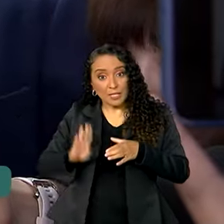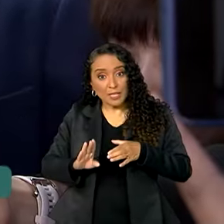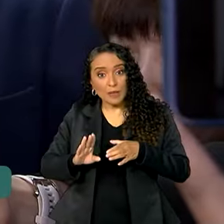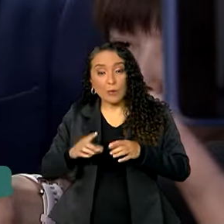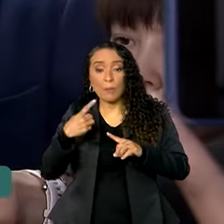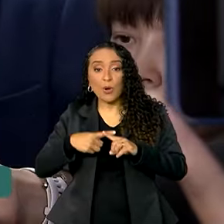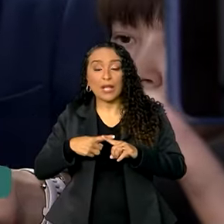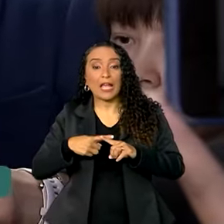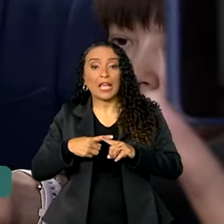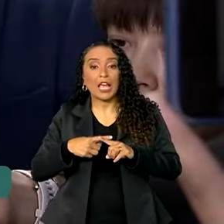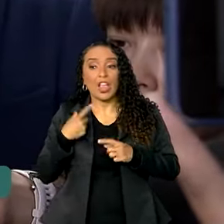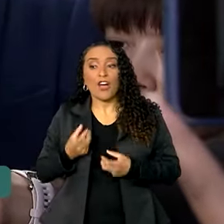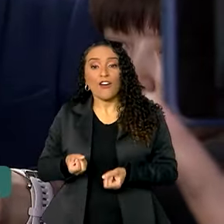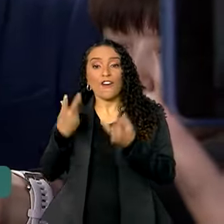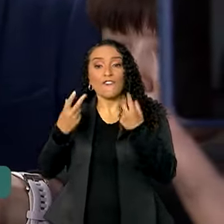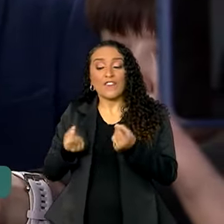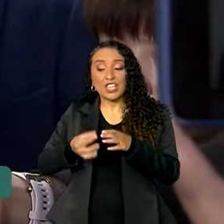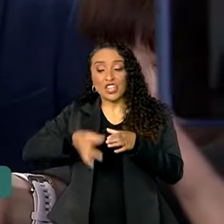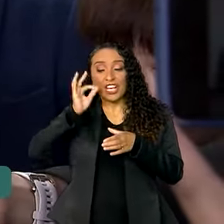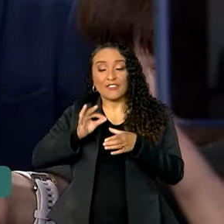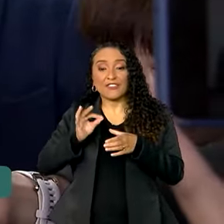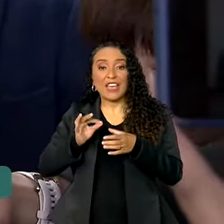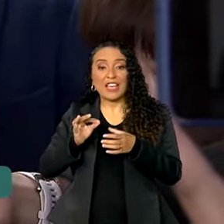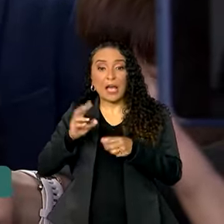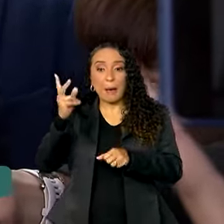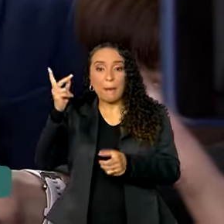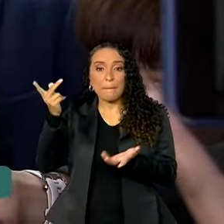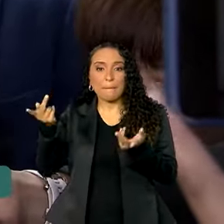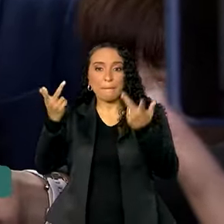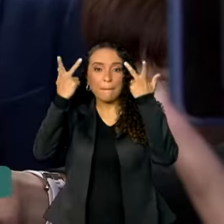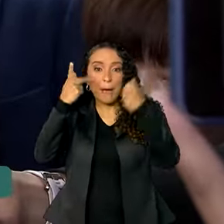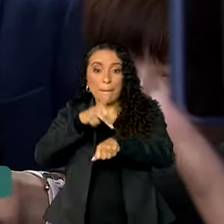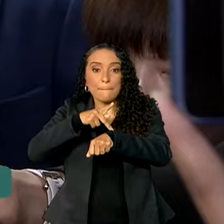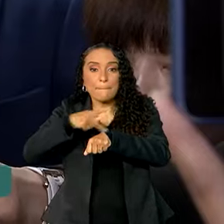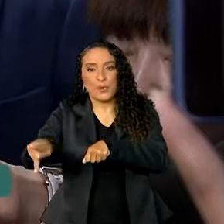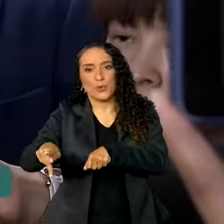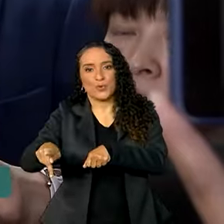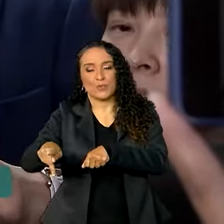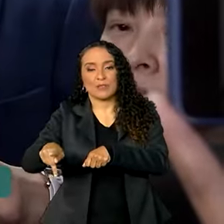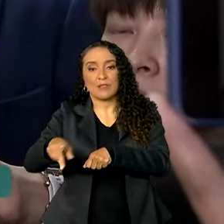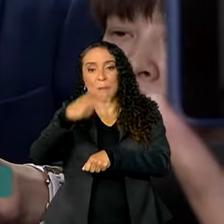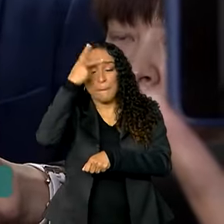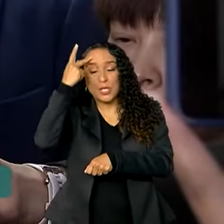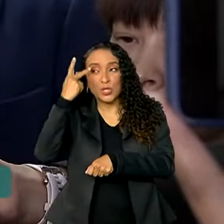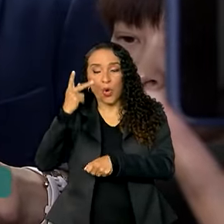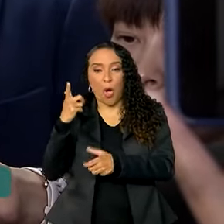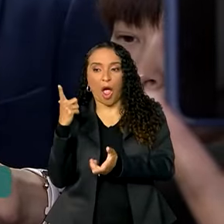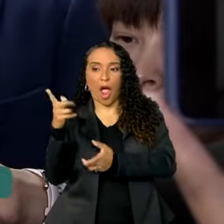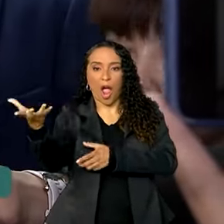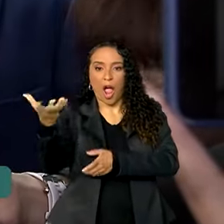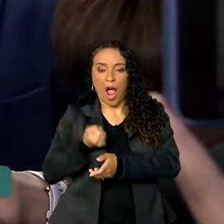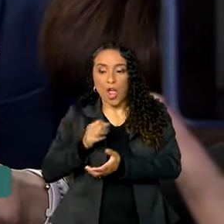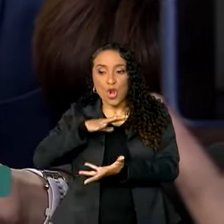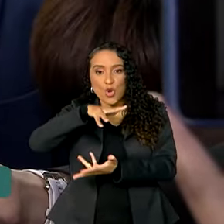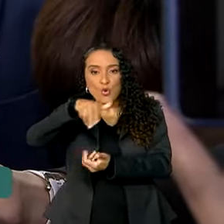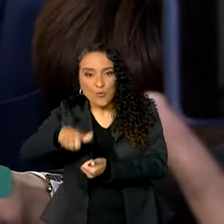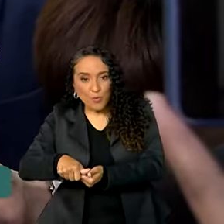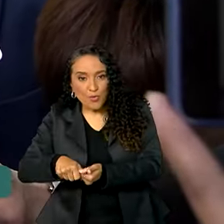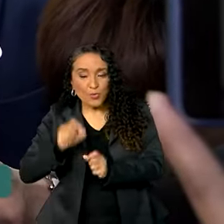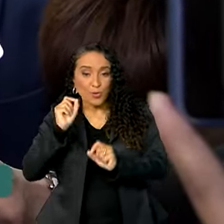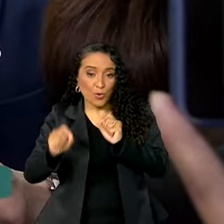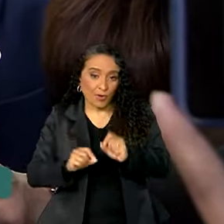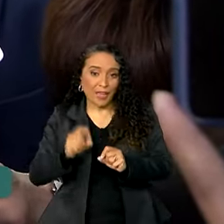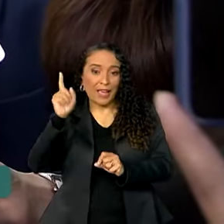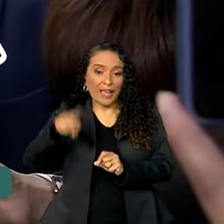porque a gente vende o café verde seco. Quem ganha muito dinheiro com café no mundo num mercado de 250 bilhões de